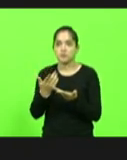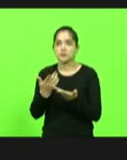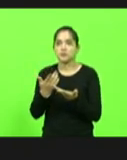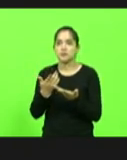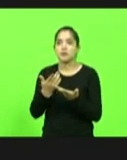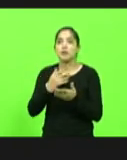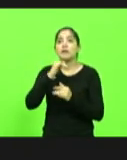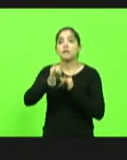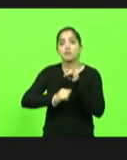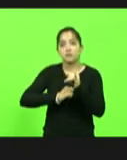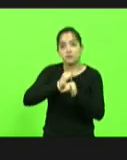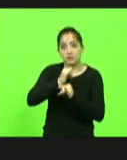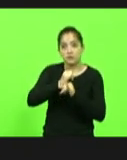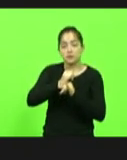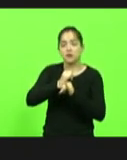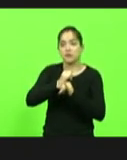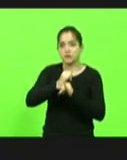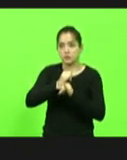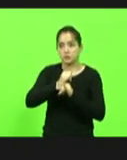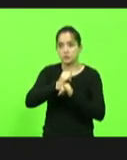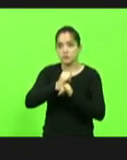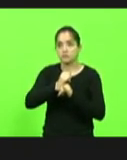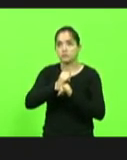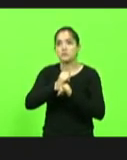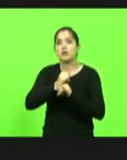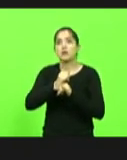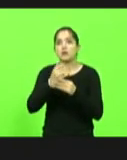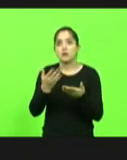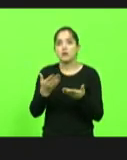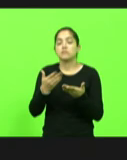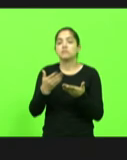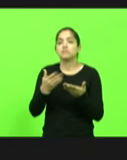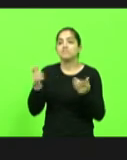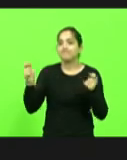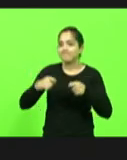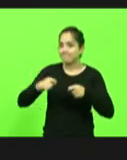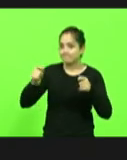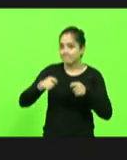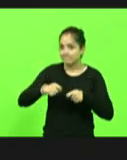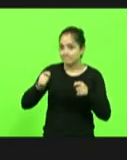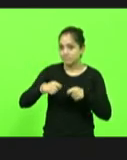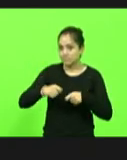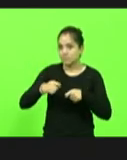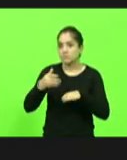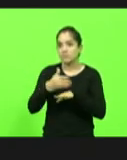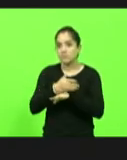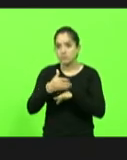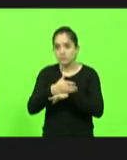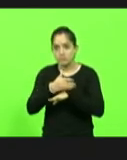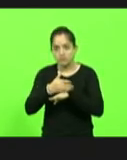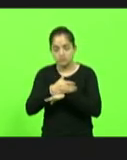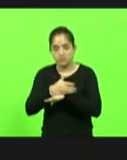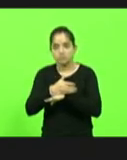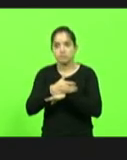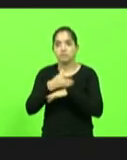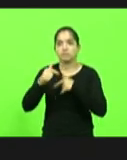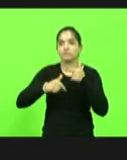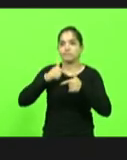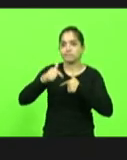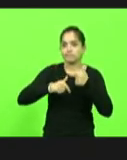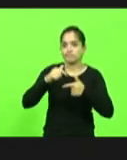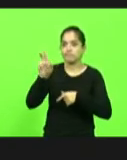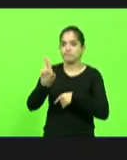internet fosse acessível para os usuários e para os trabalhadores, que